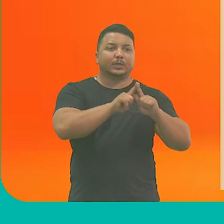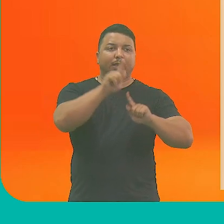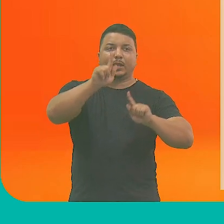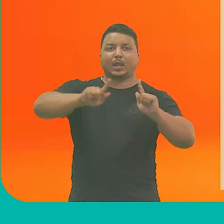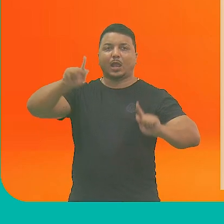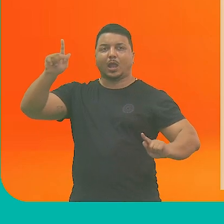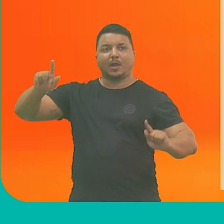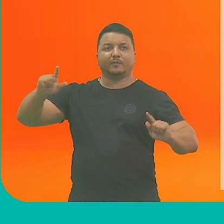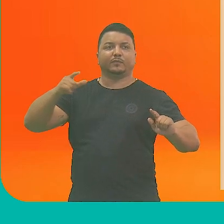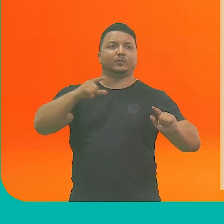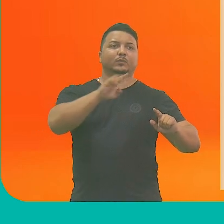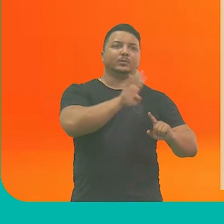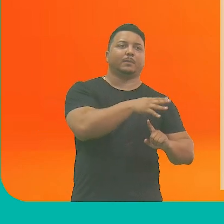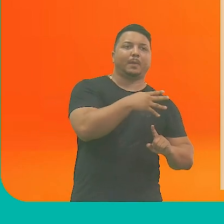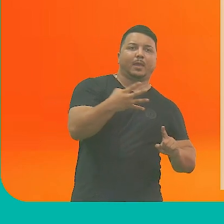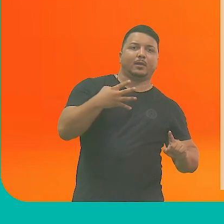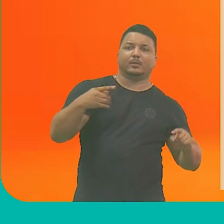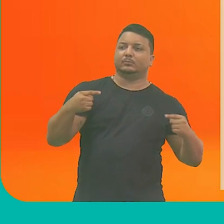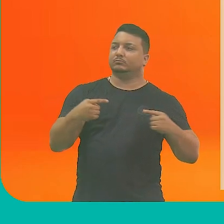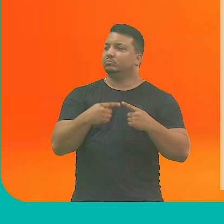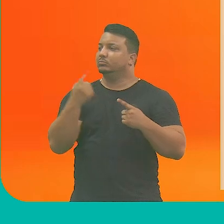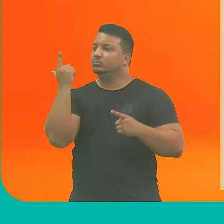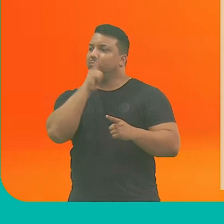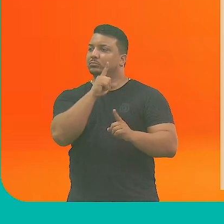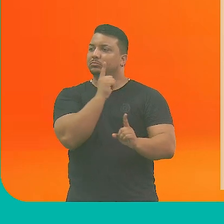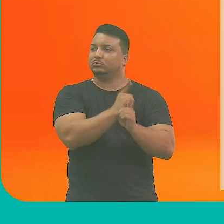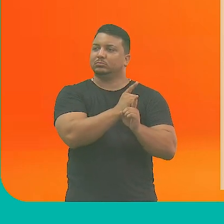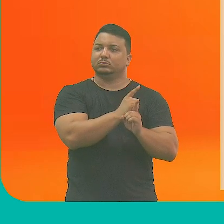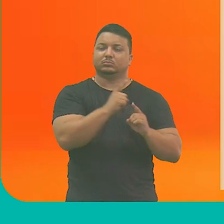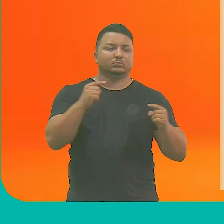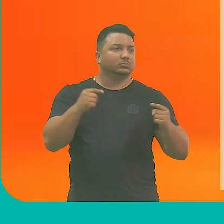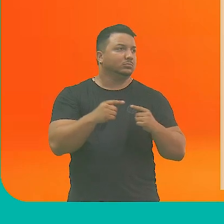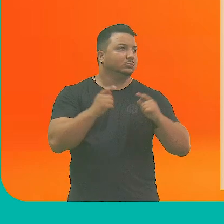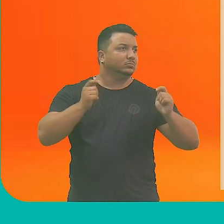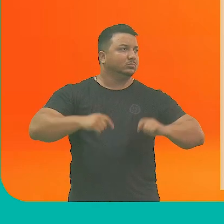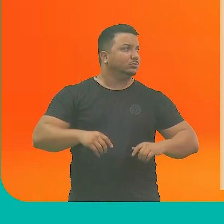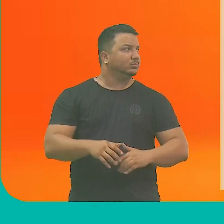gráficos ou tabelas para fazer inferência.